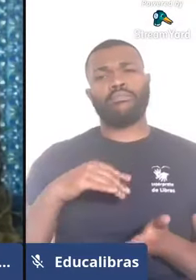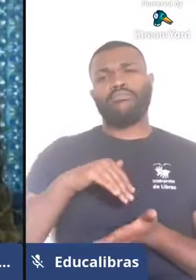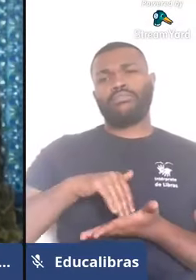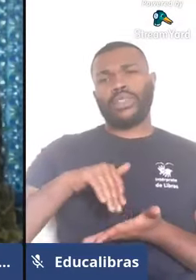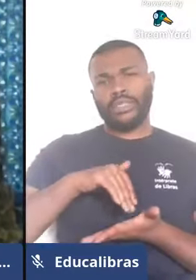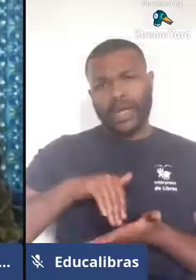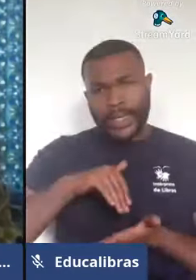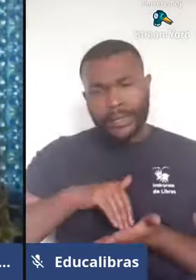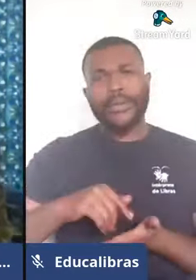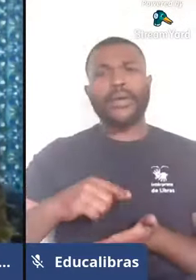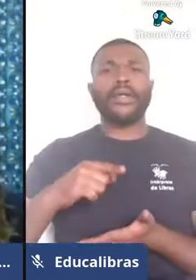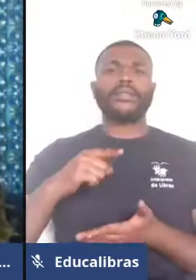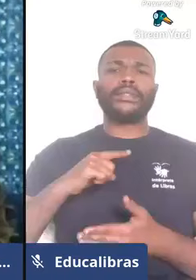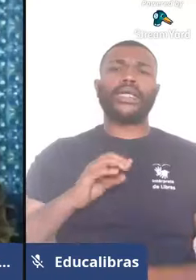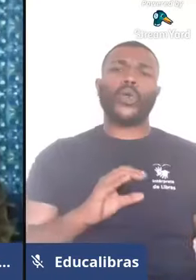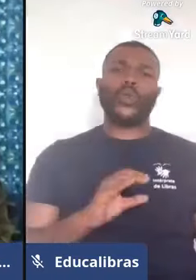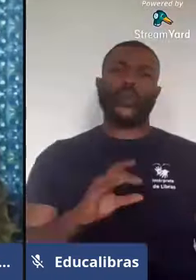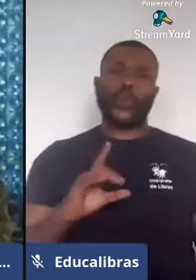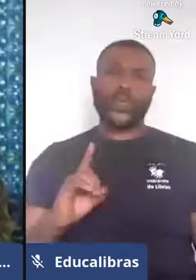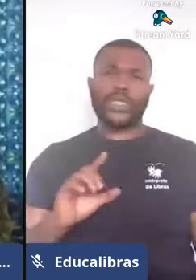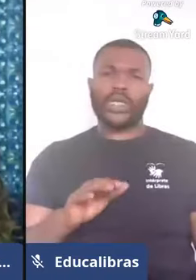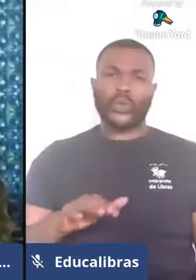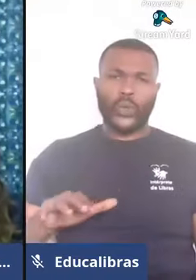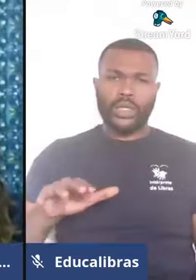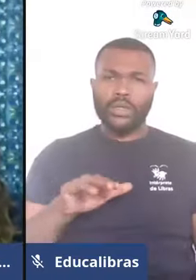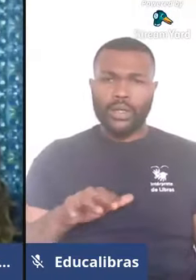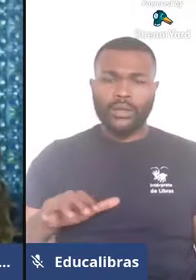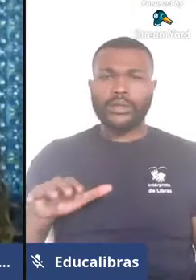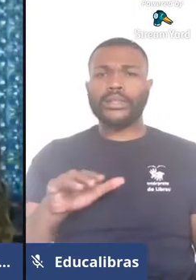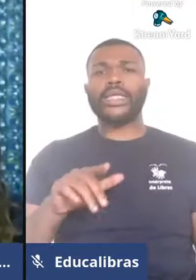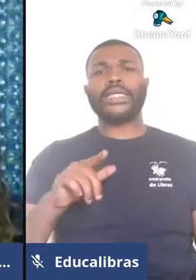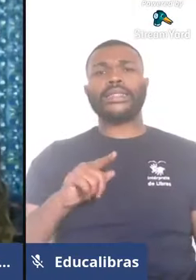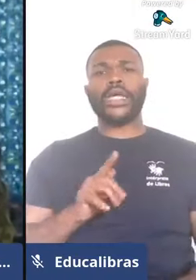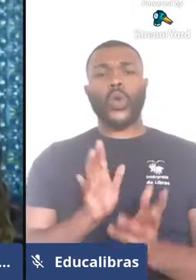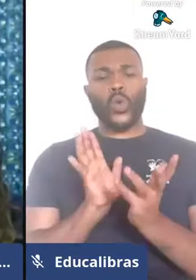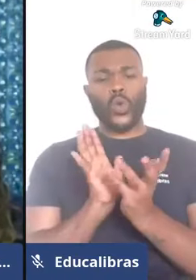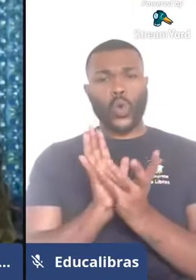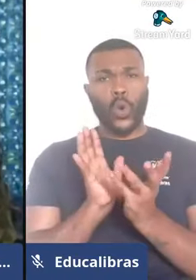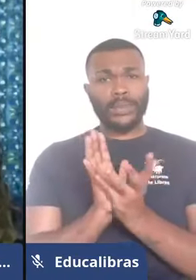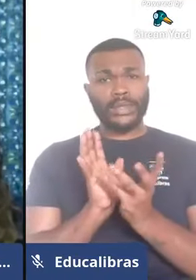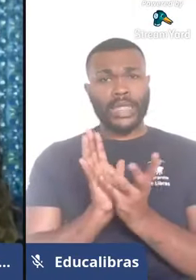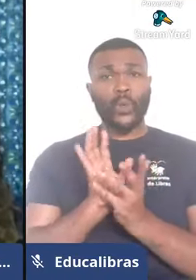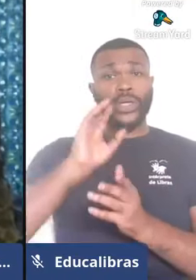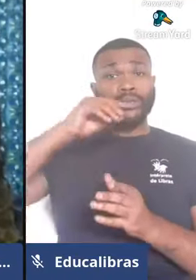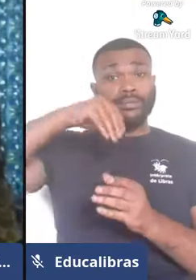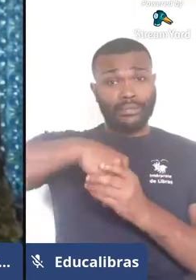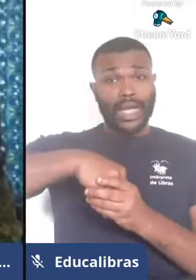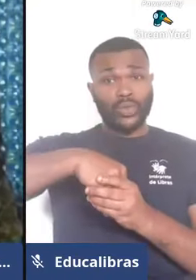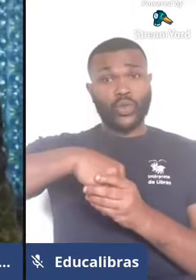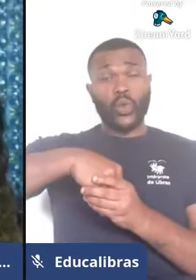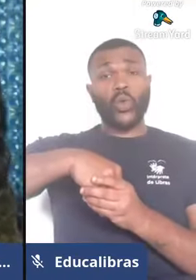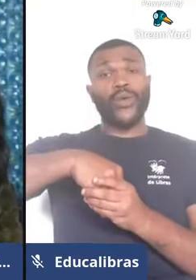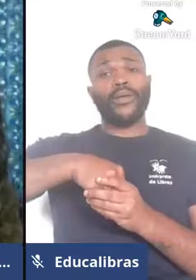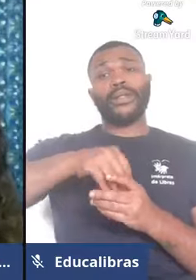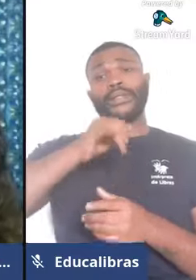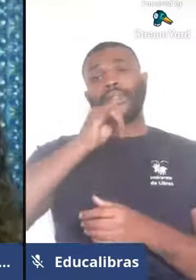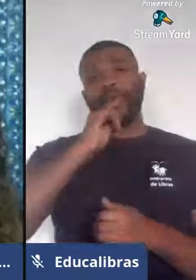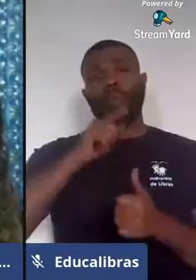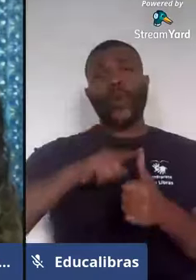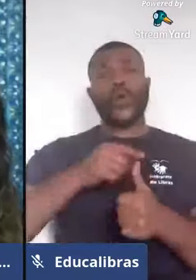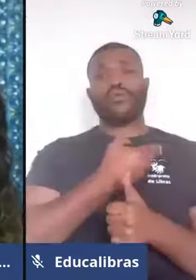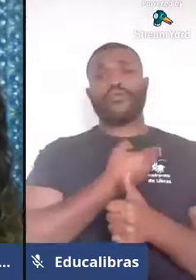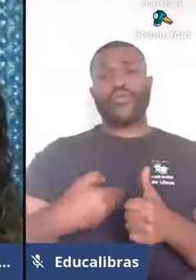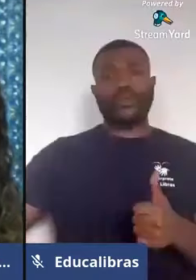tem coordenadorias, né, comitês dentro de órgãos públicos executivos, governo do